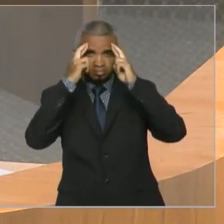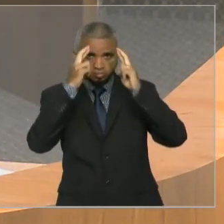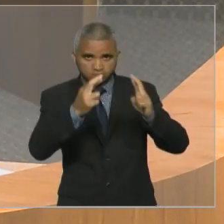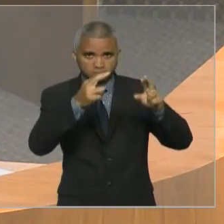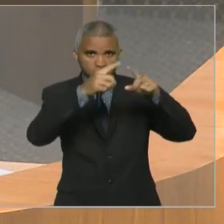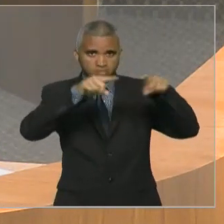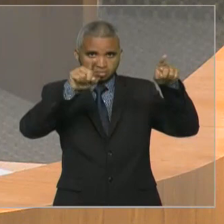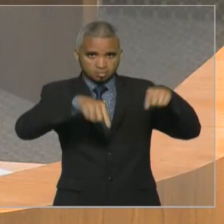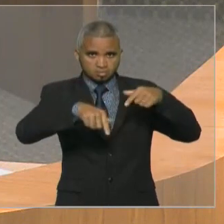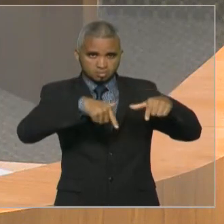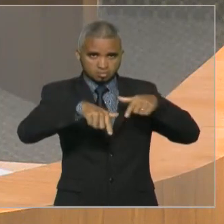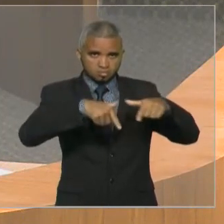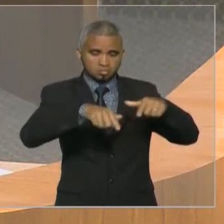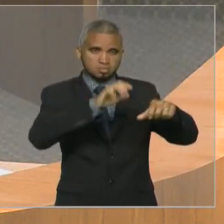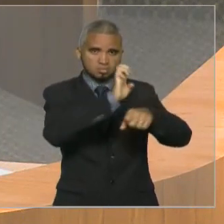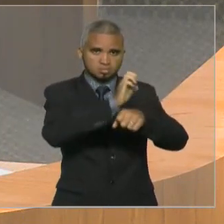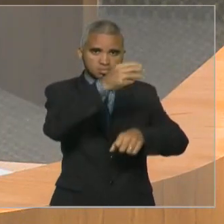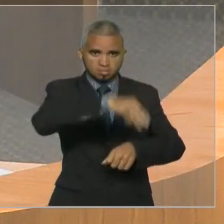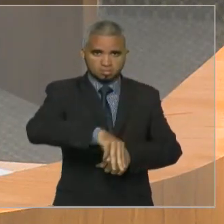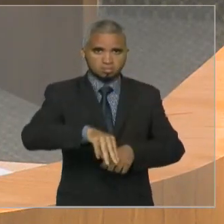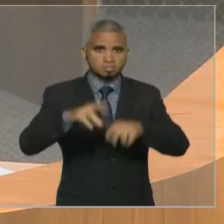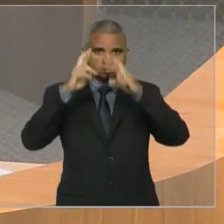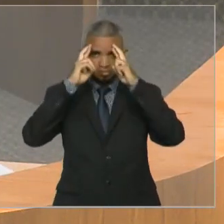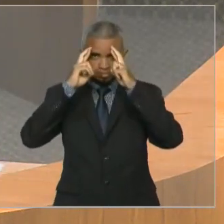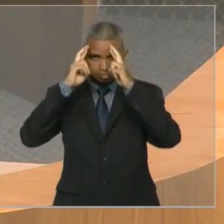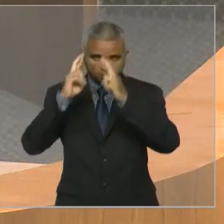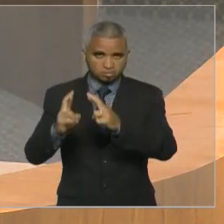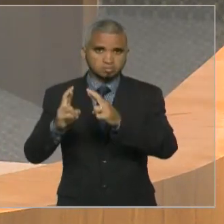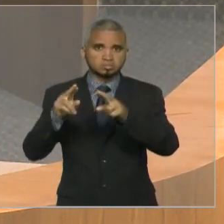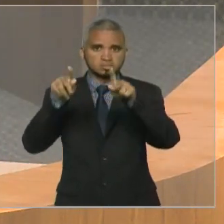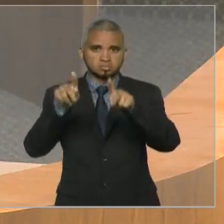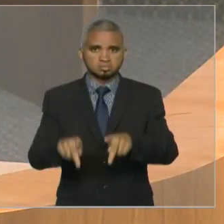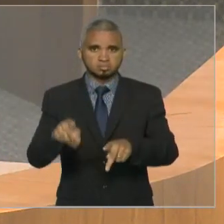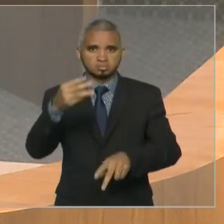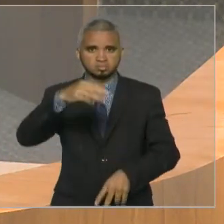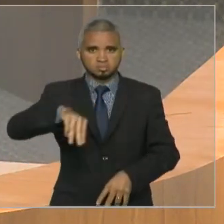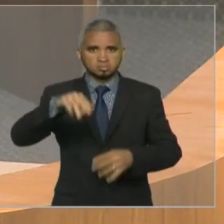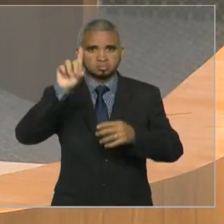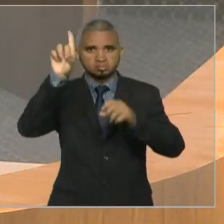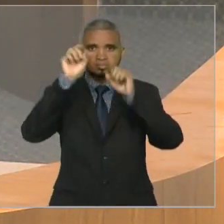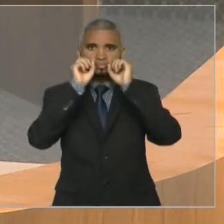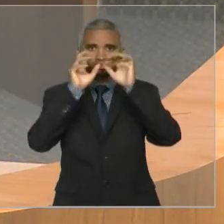do Estado do Maranhão e respeita a sua população. Que Deus abençoe a todos.